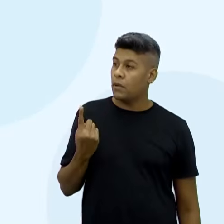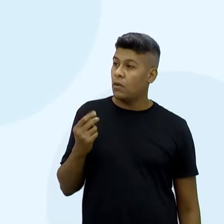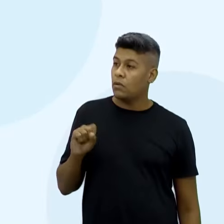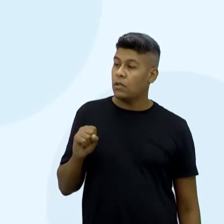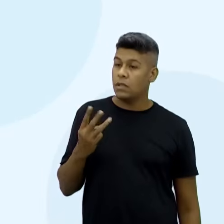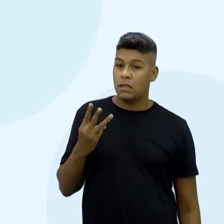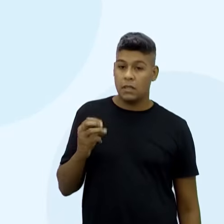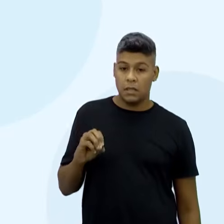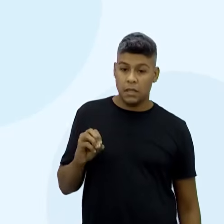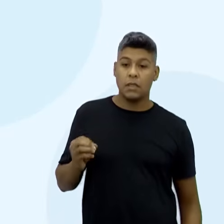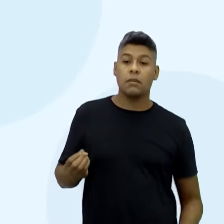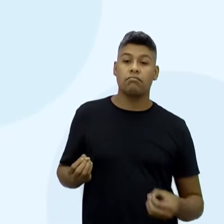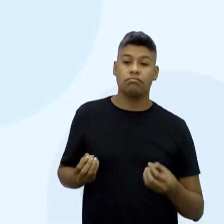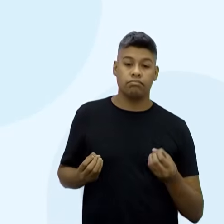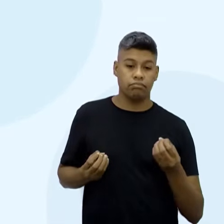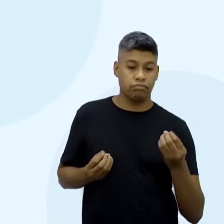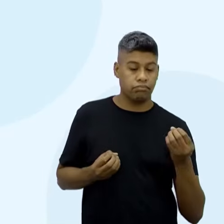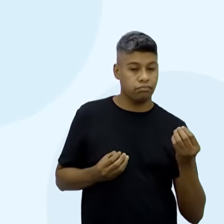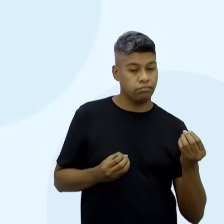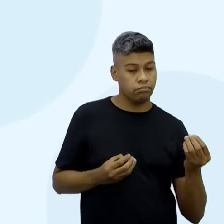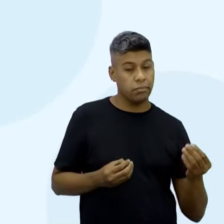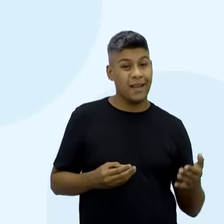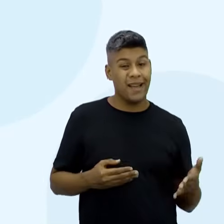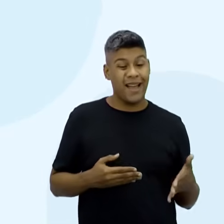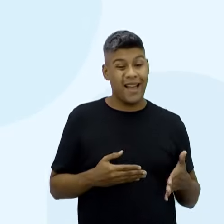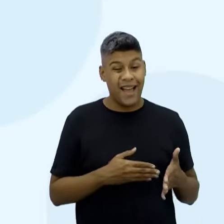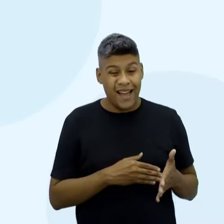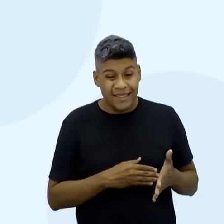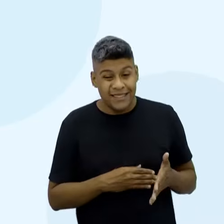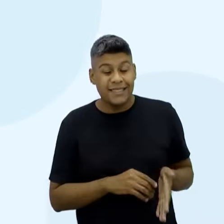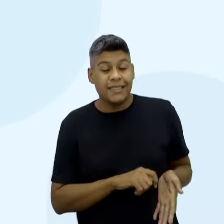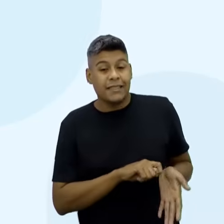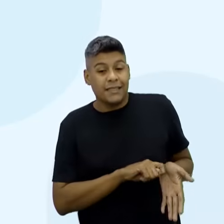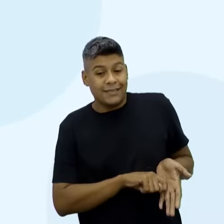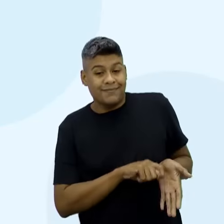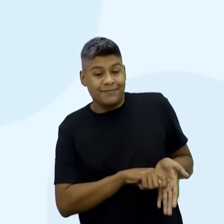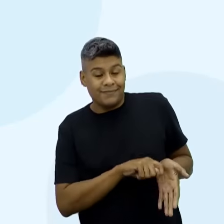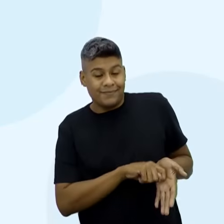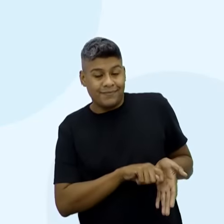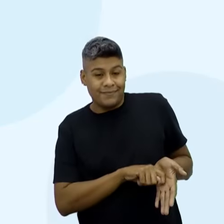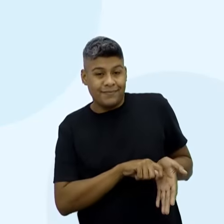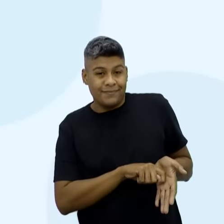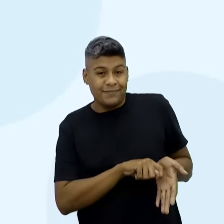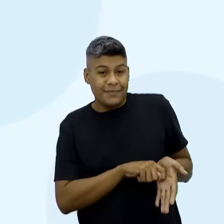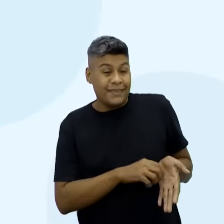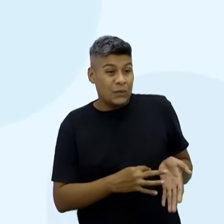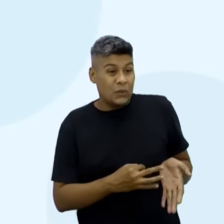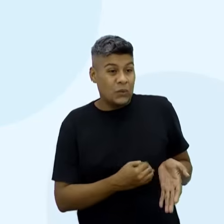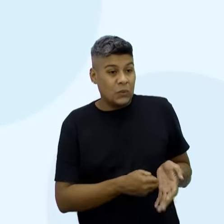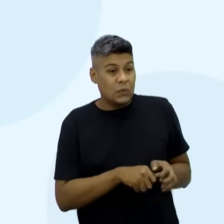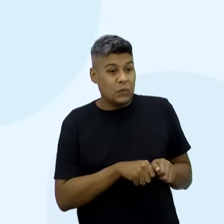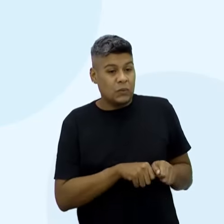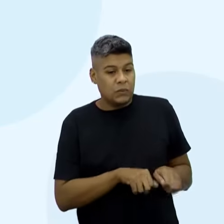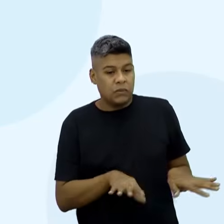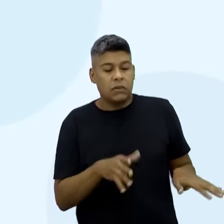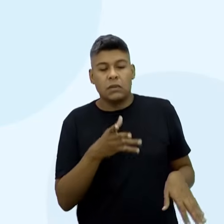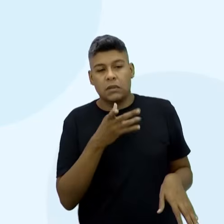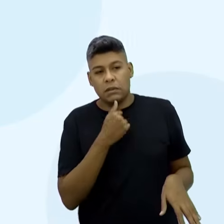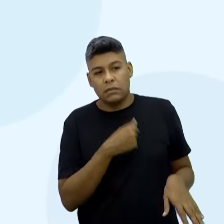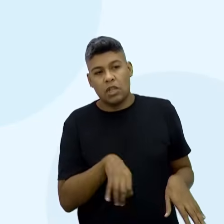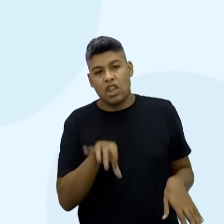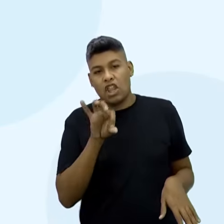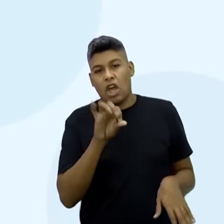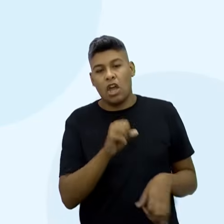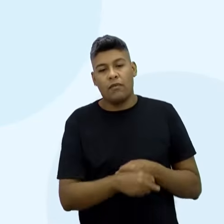1830, onde ele fez a expedição, até ele realizar todo esse compilado, até a publicação do livro, demorou aí